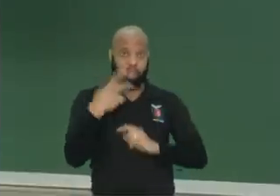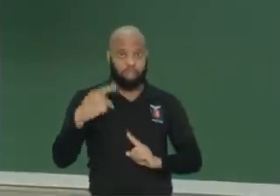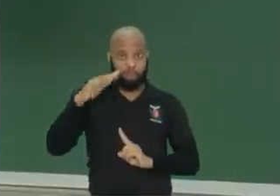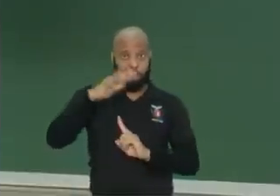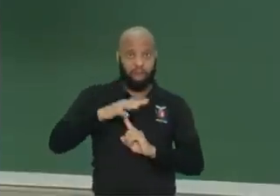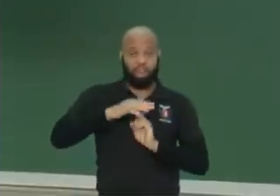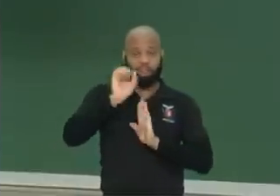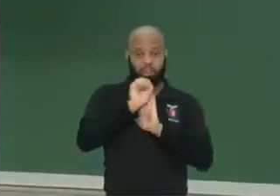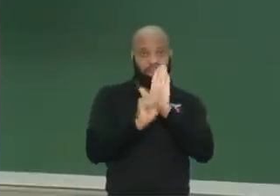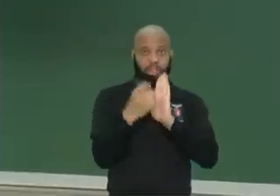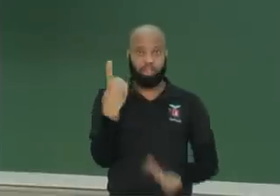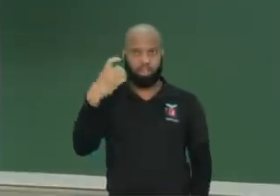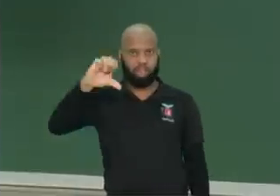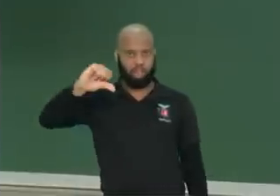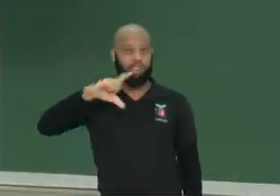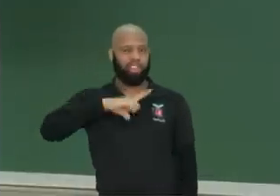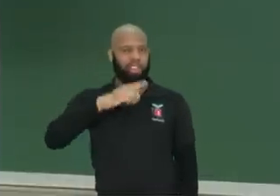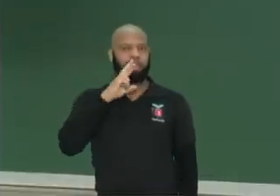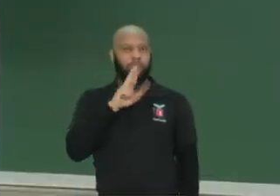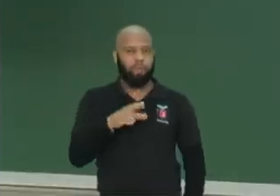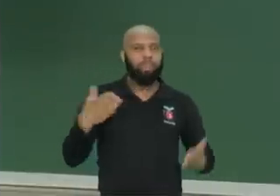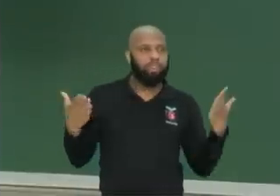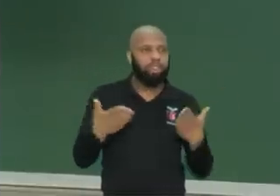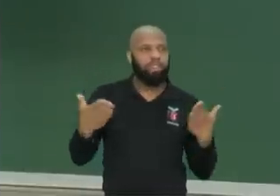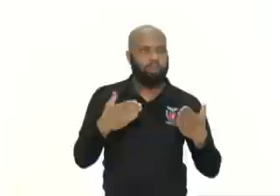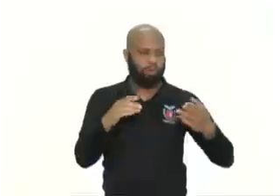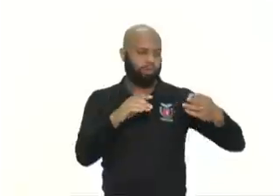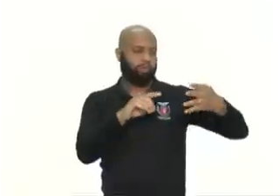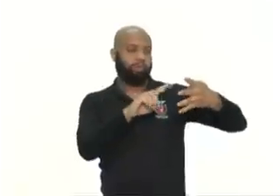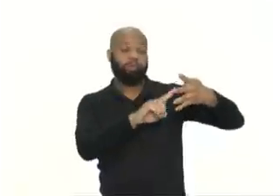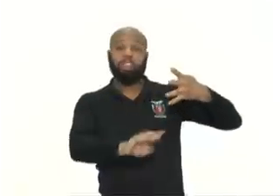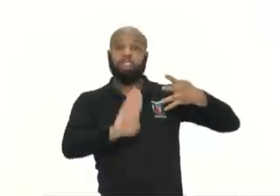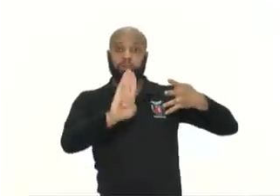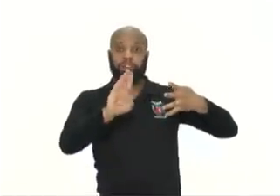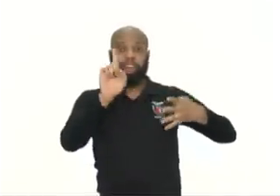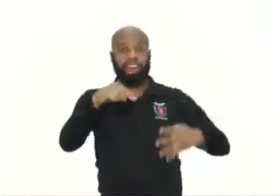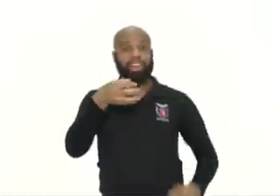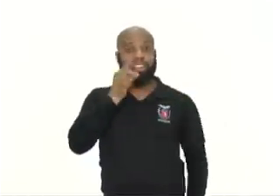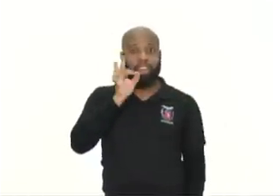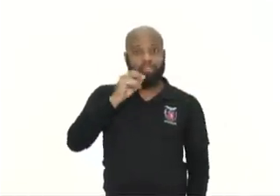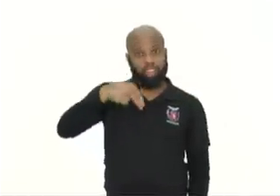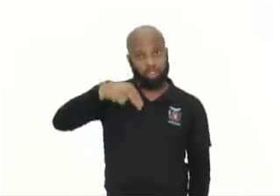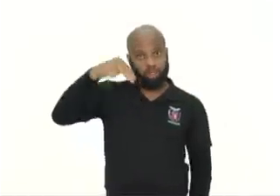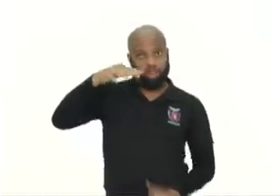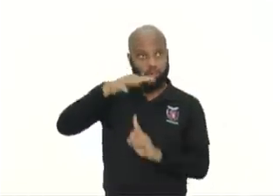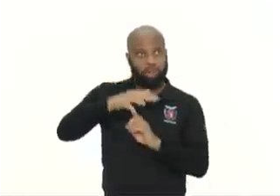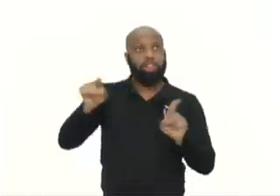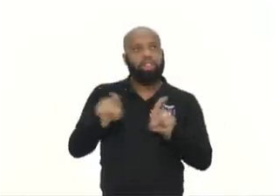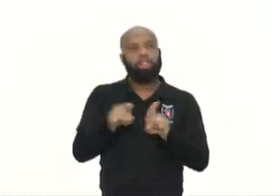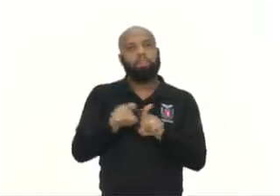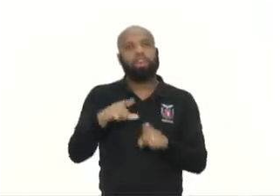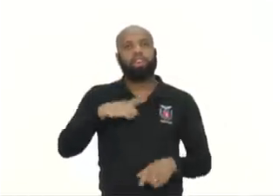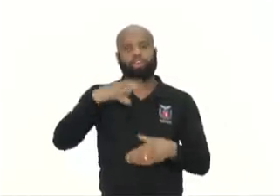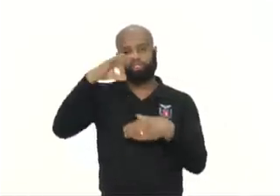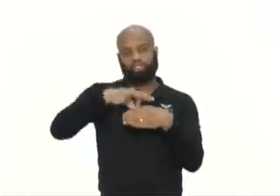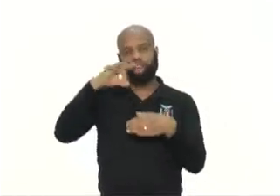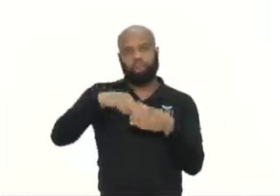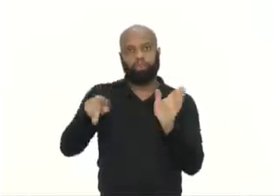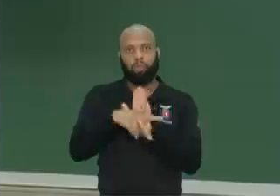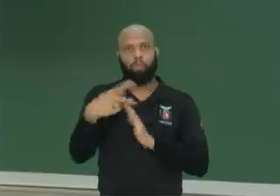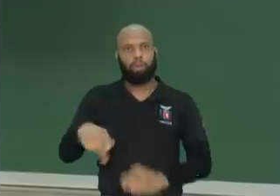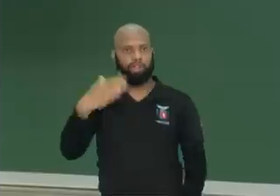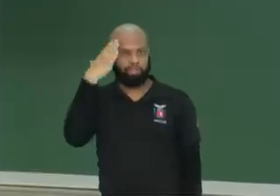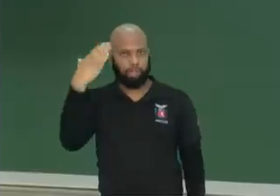no século XIX? Vamos lá para a resposta? Então está aqui, né? O ciclo do café no norte paranaense e o ciclo da erva mate aqui na região